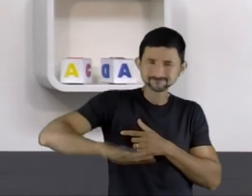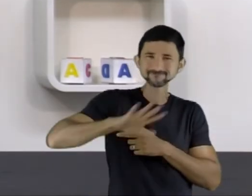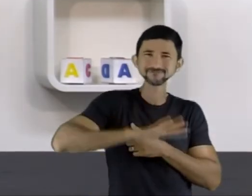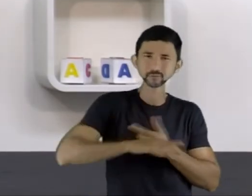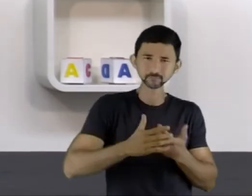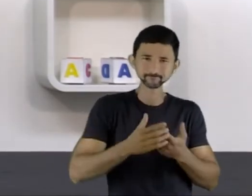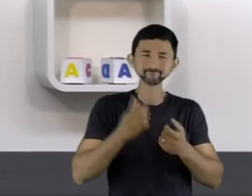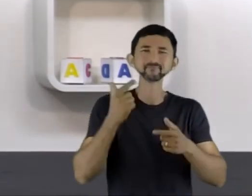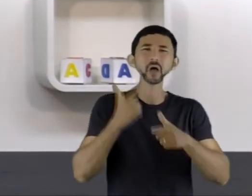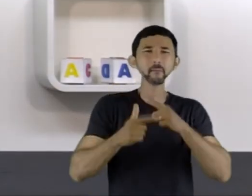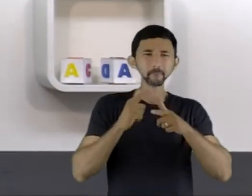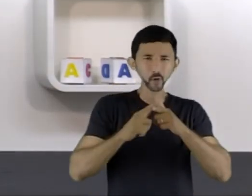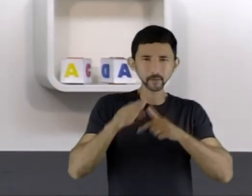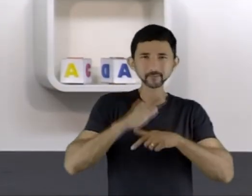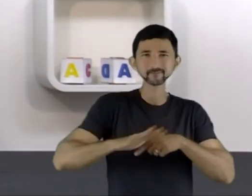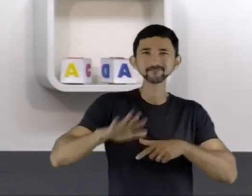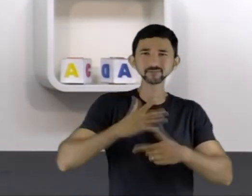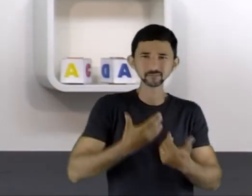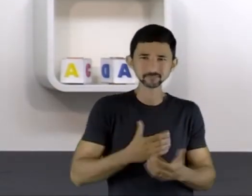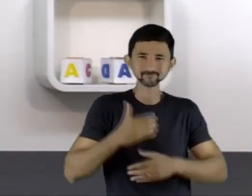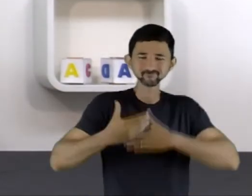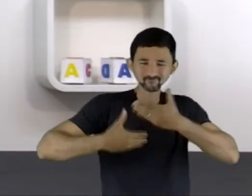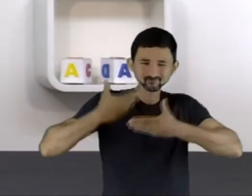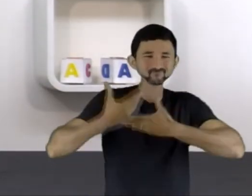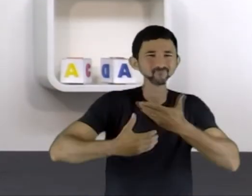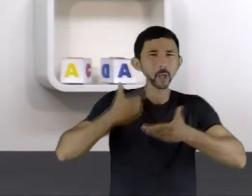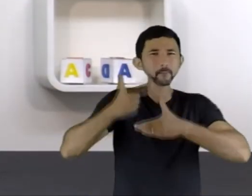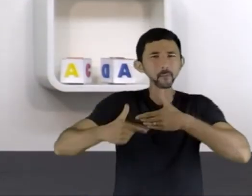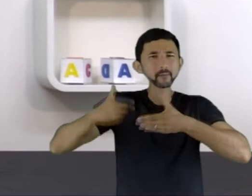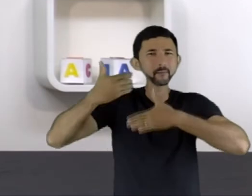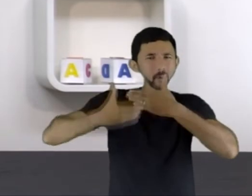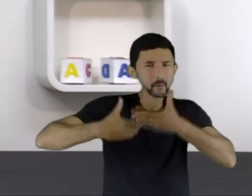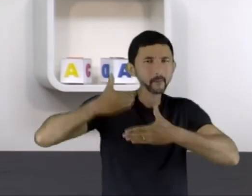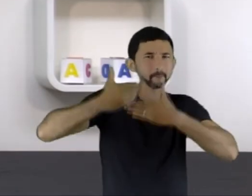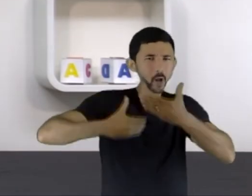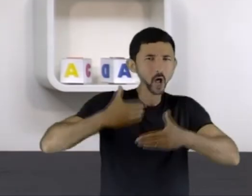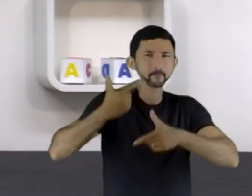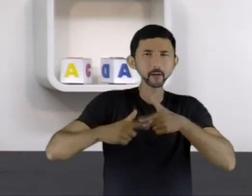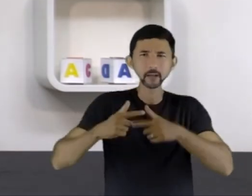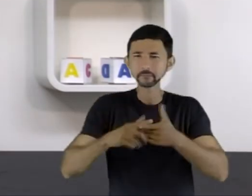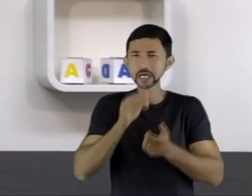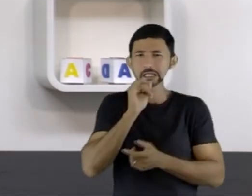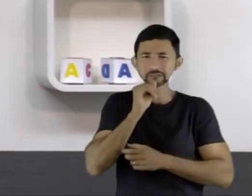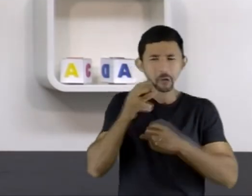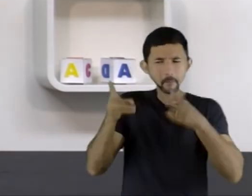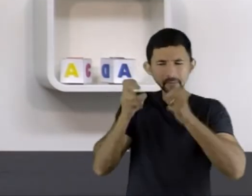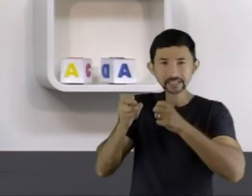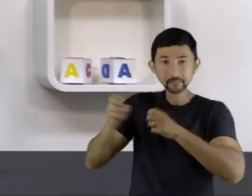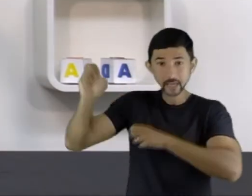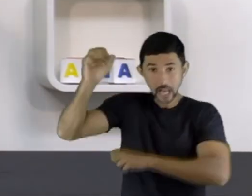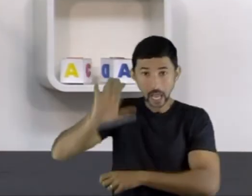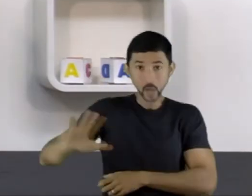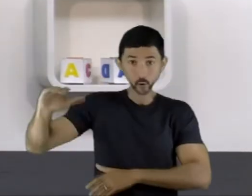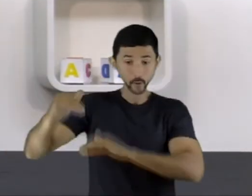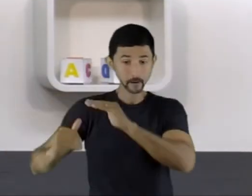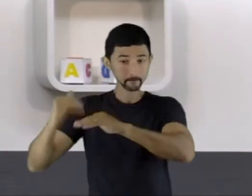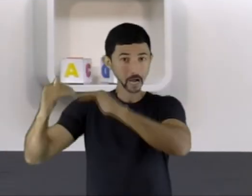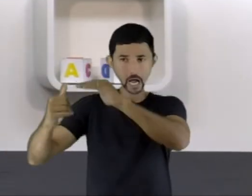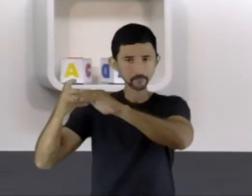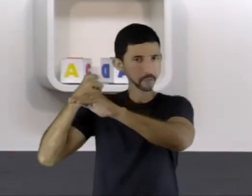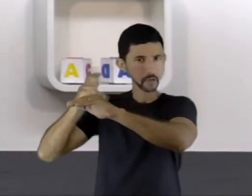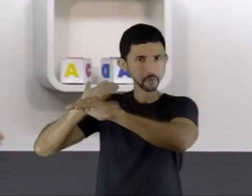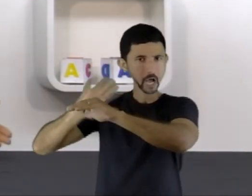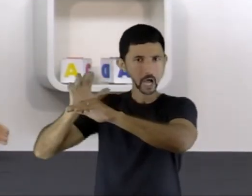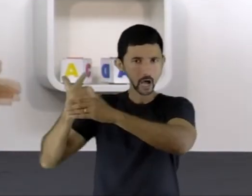uma cascata, na verdade, né? Foi uma coisa acontecendo atrás da outra. Não perceberam que a Europa estava se reerguendo,